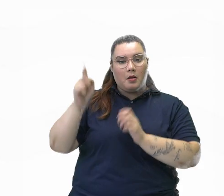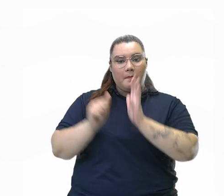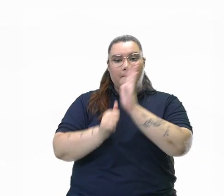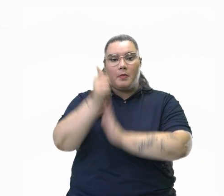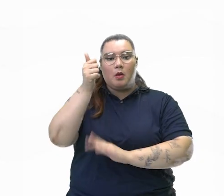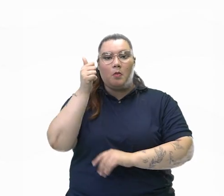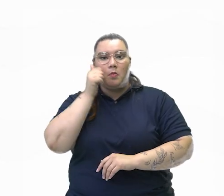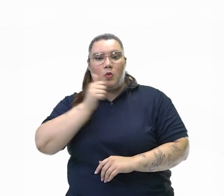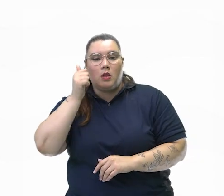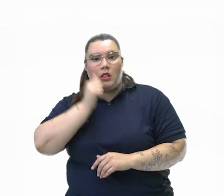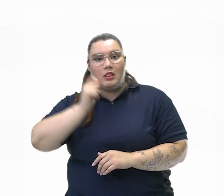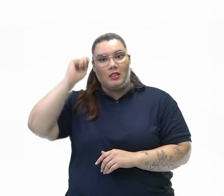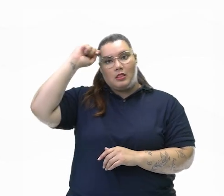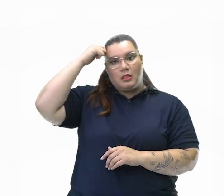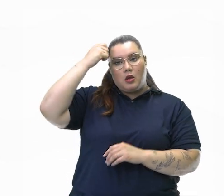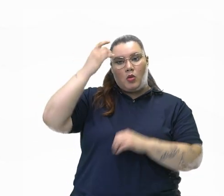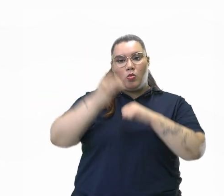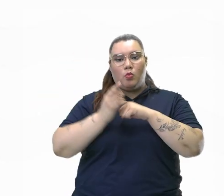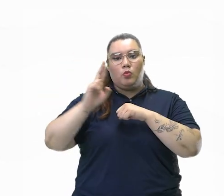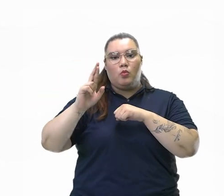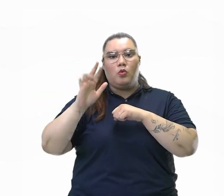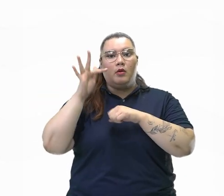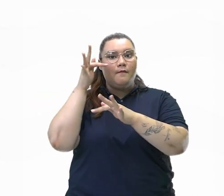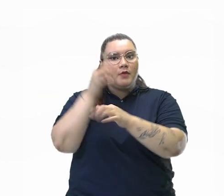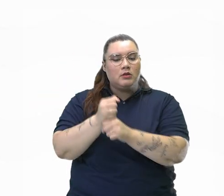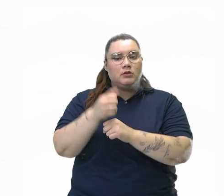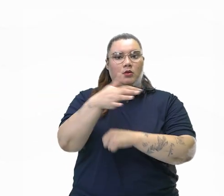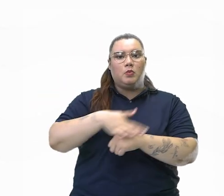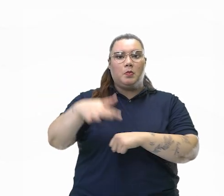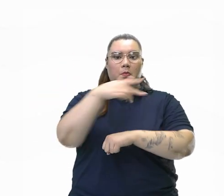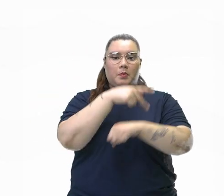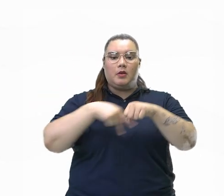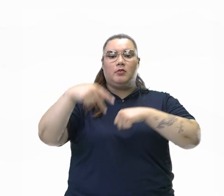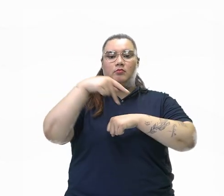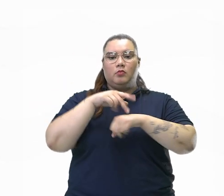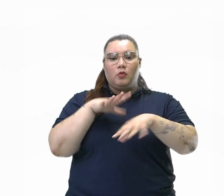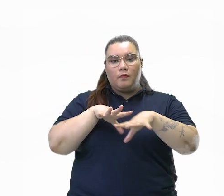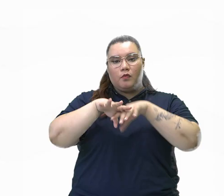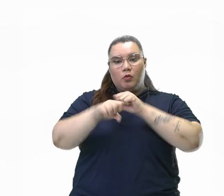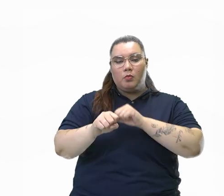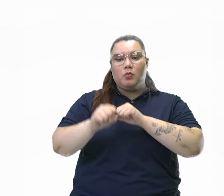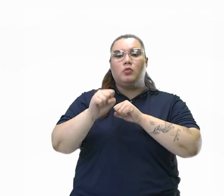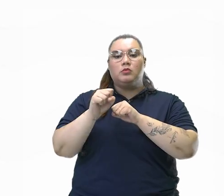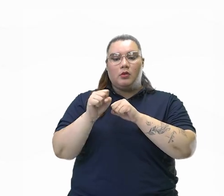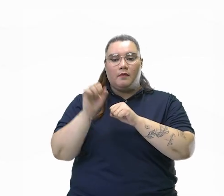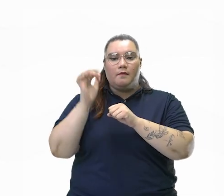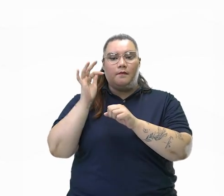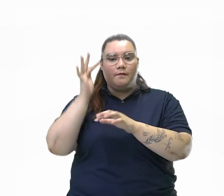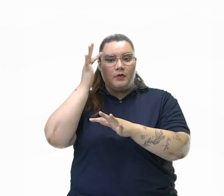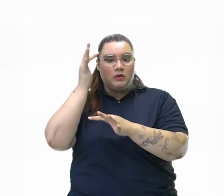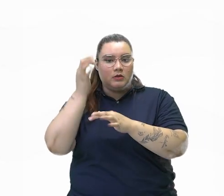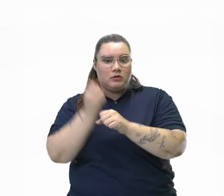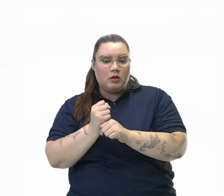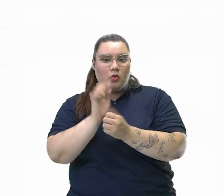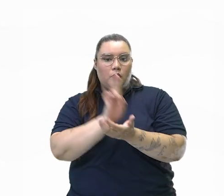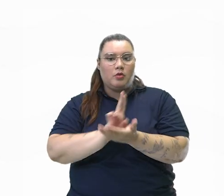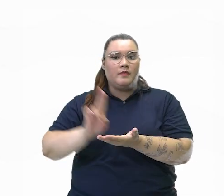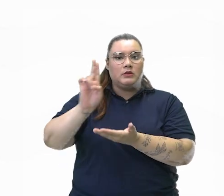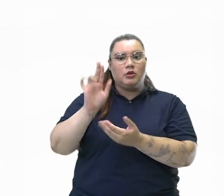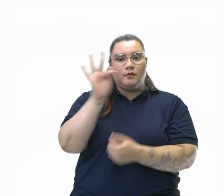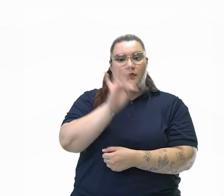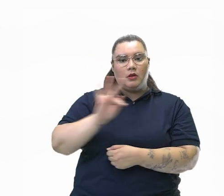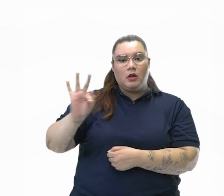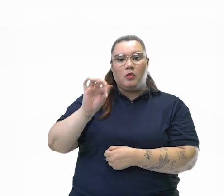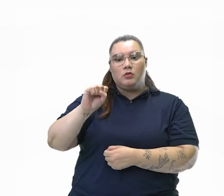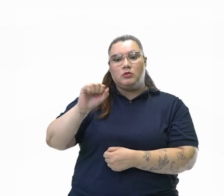a primeira mulher negra doutora em física do país. Formou-se em física pela Universidade Federal